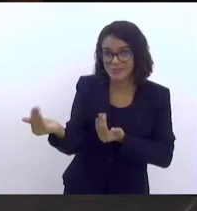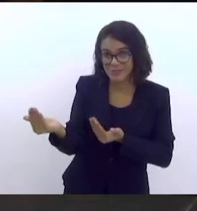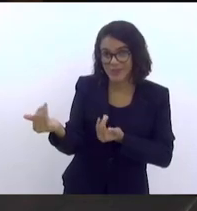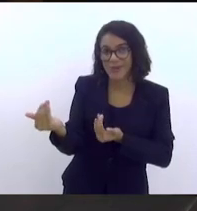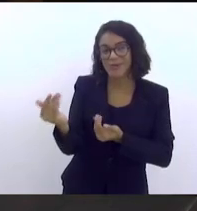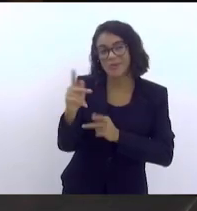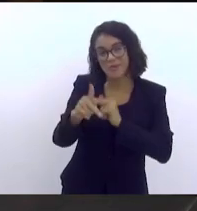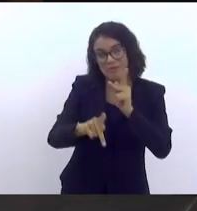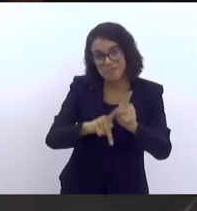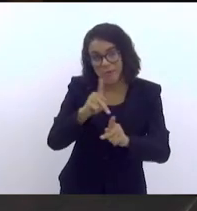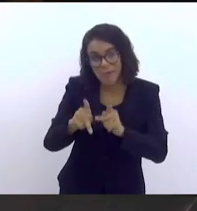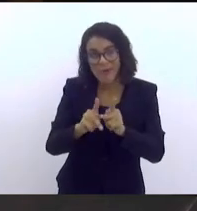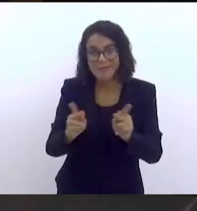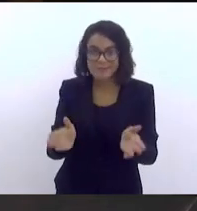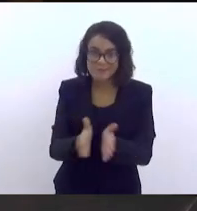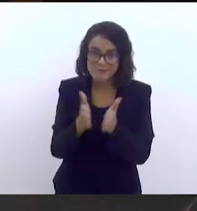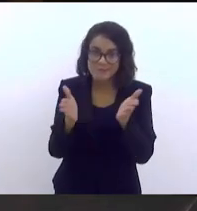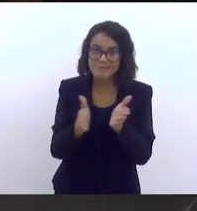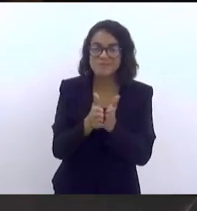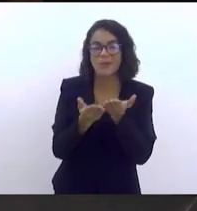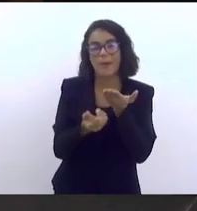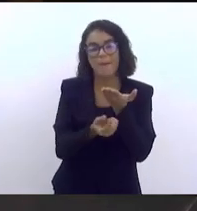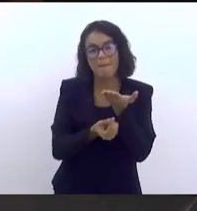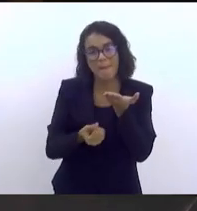da população de baixa renda